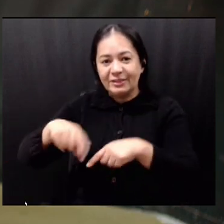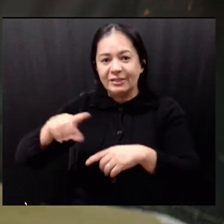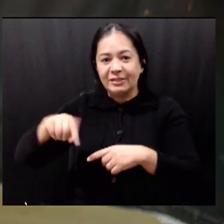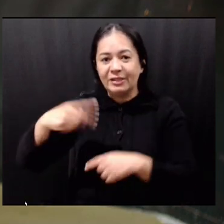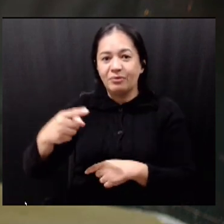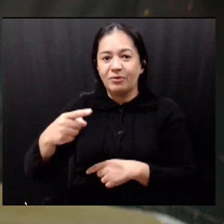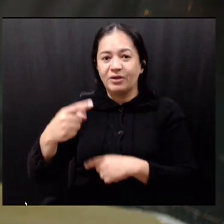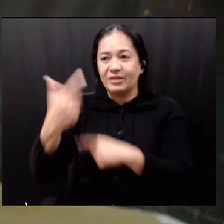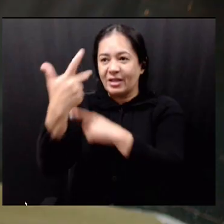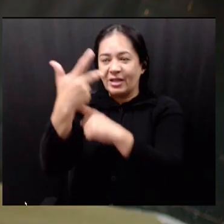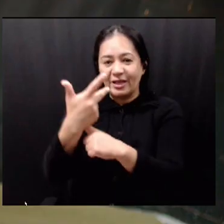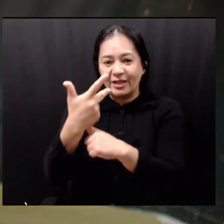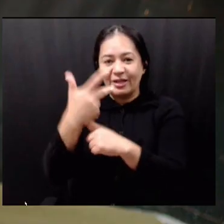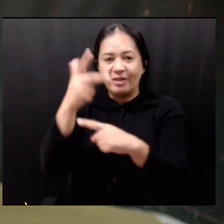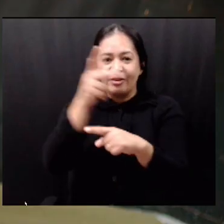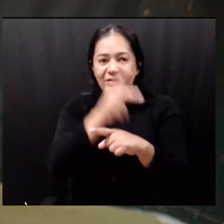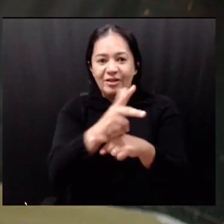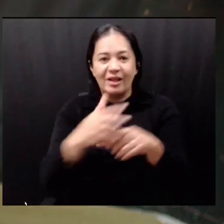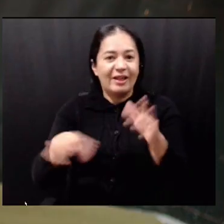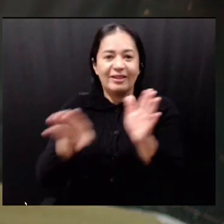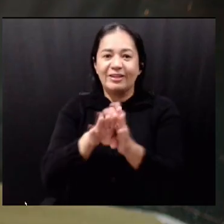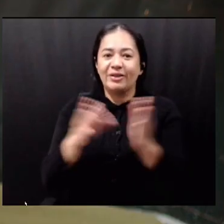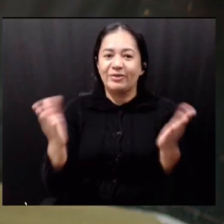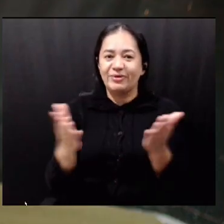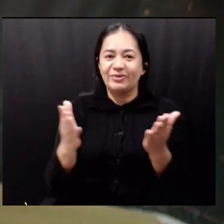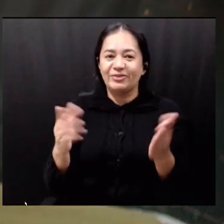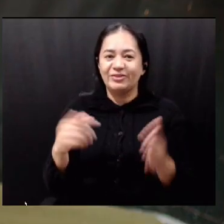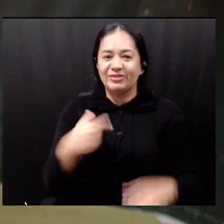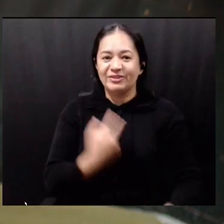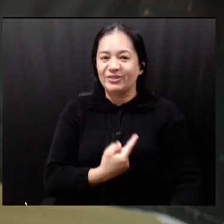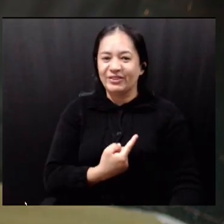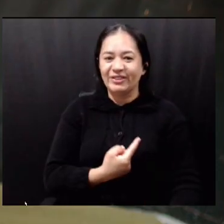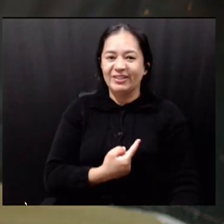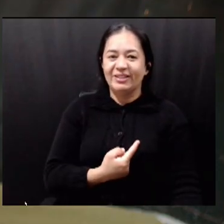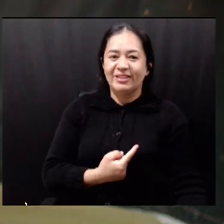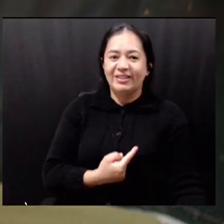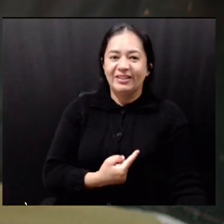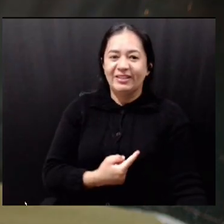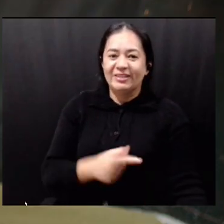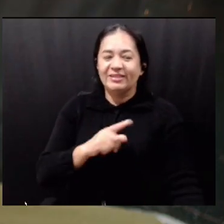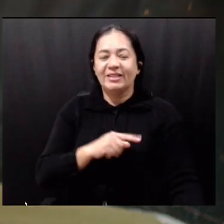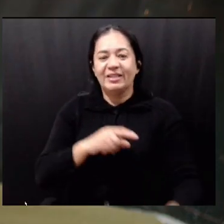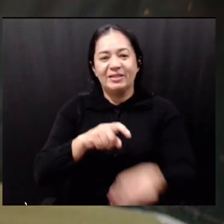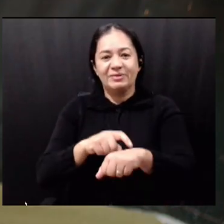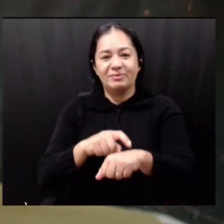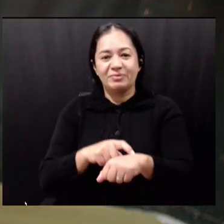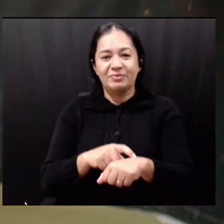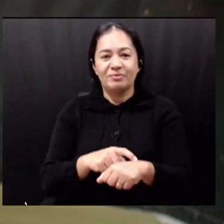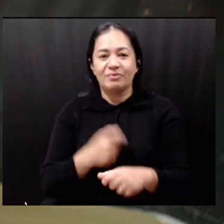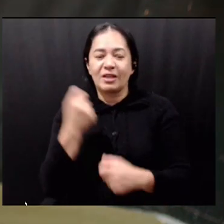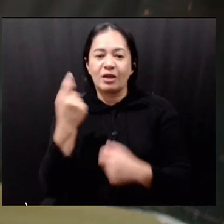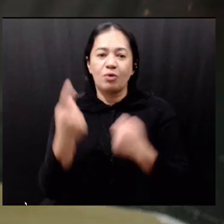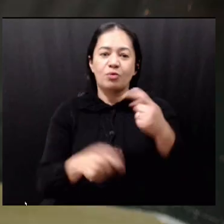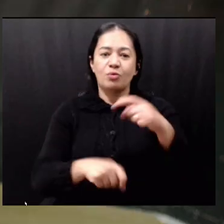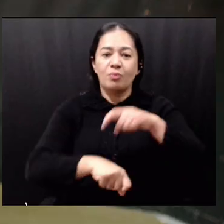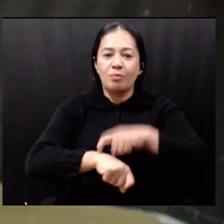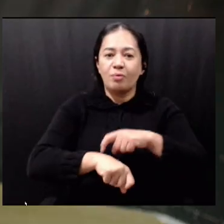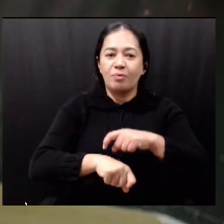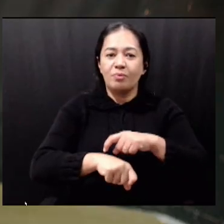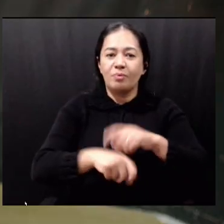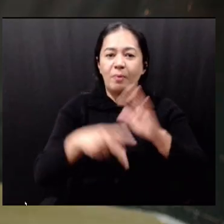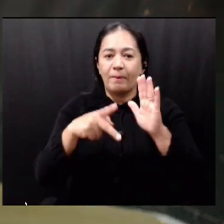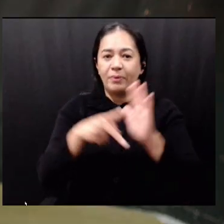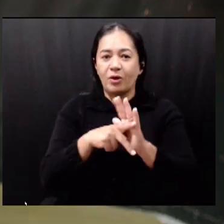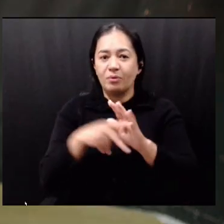e até hoje a gente tem esses momentos, né? Alguns momentos específicos do filme,